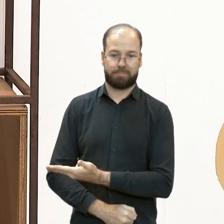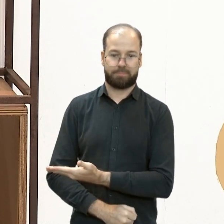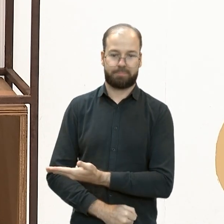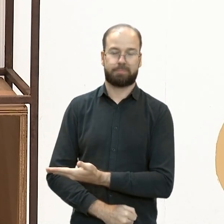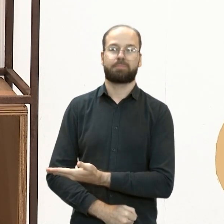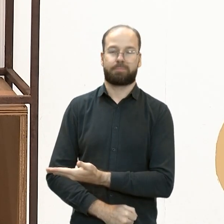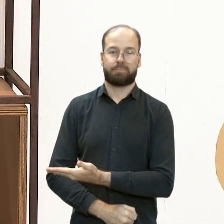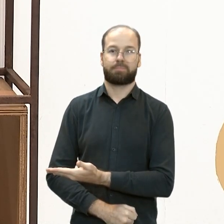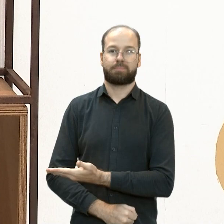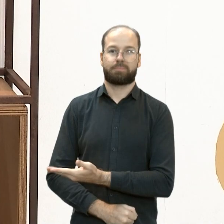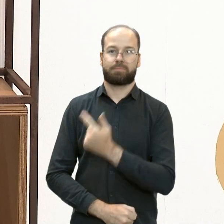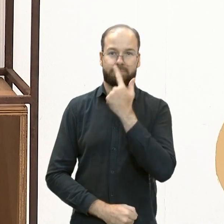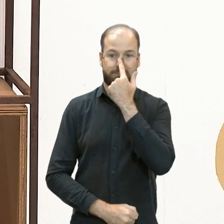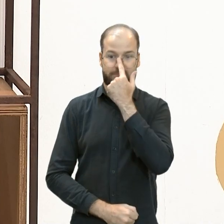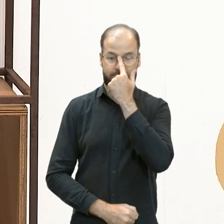629-9181-1406,